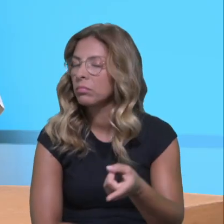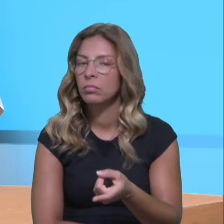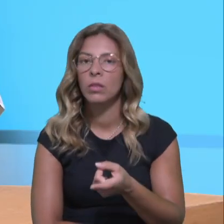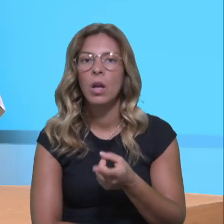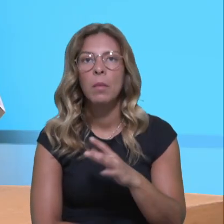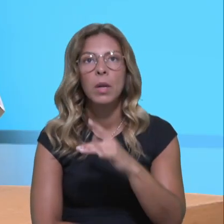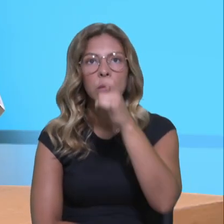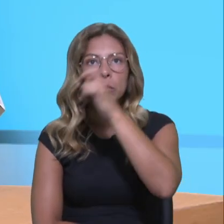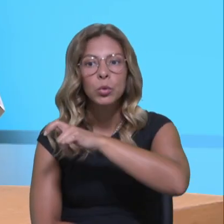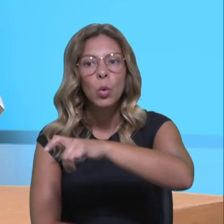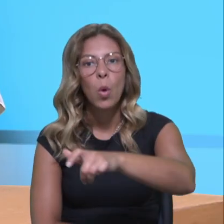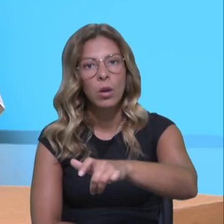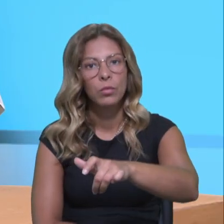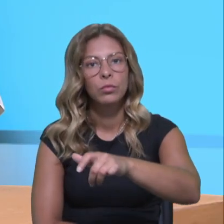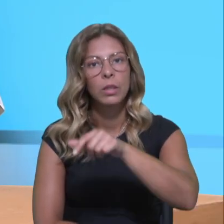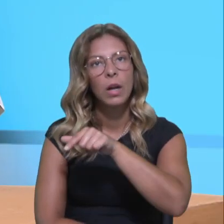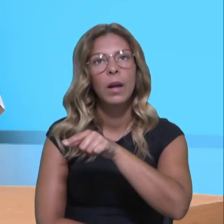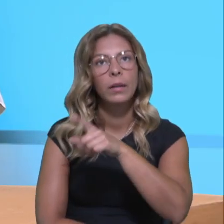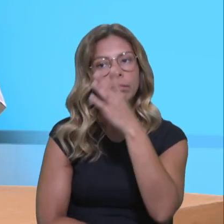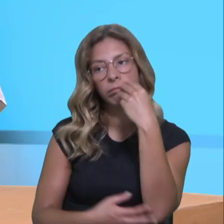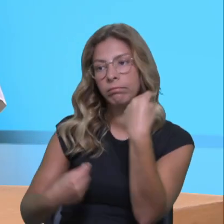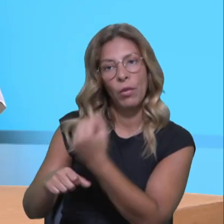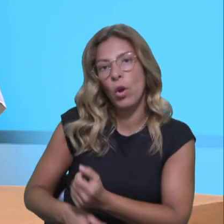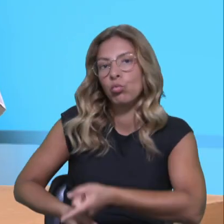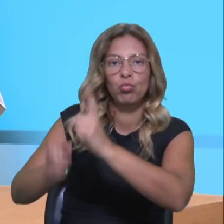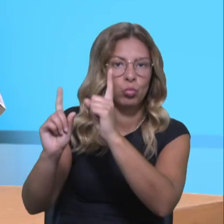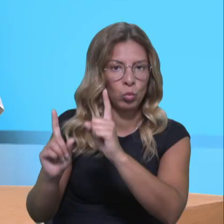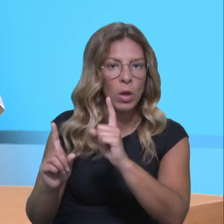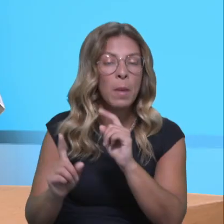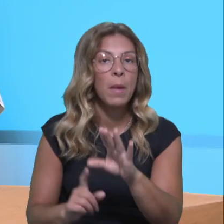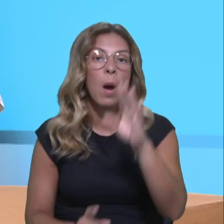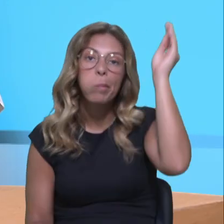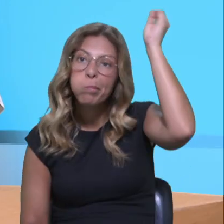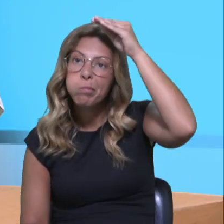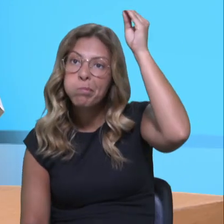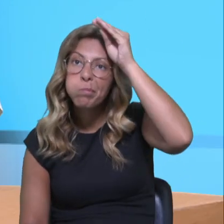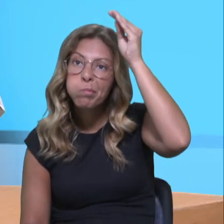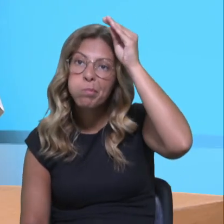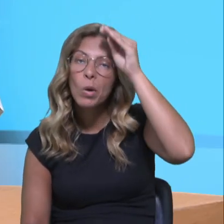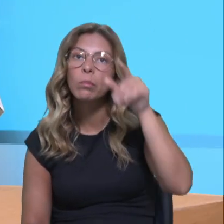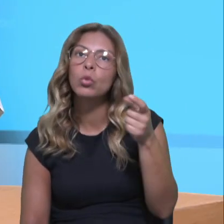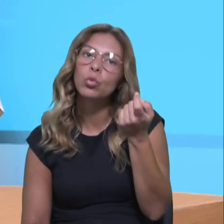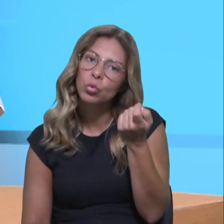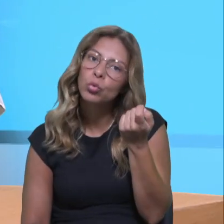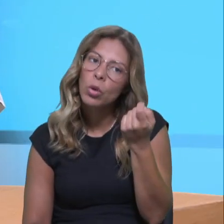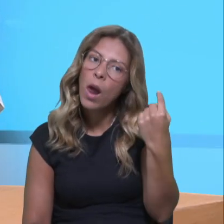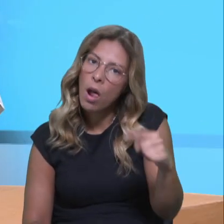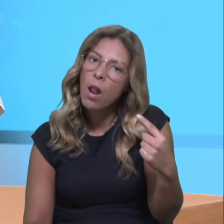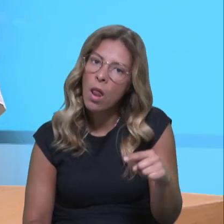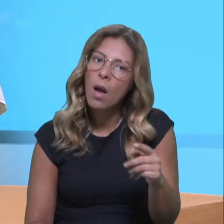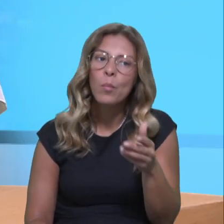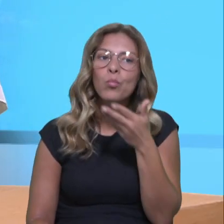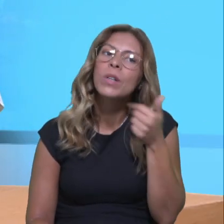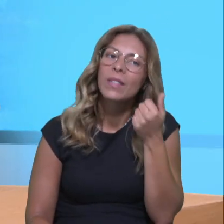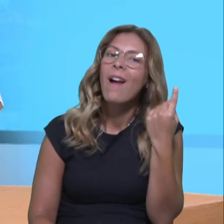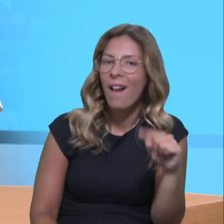a pessoa está dotada ao abandono. As aldeias ainda têm uma coisa que me parece extremamente belo e tem